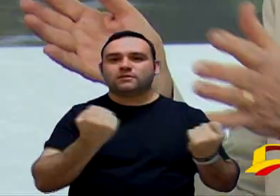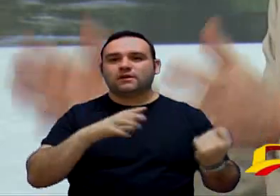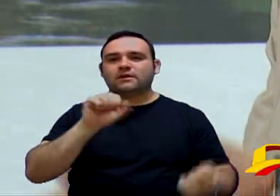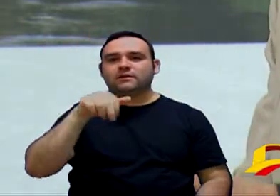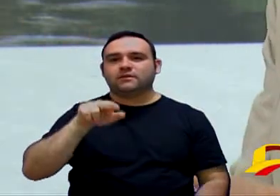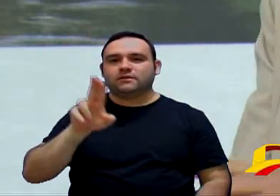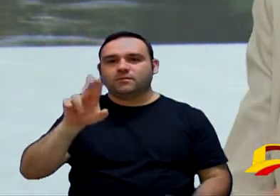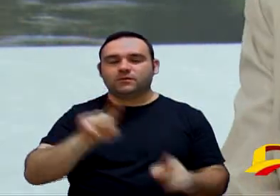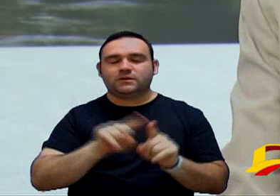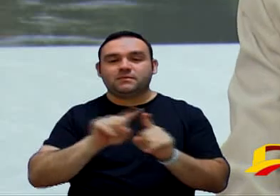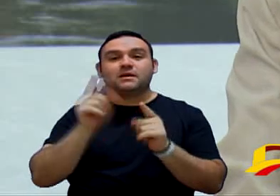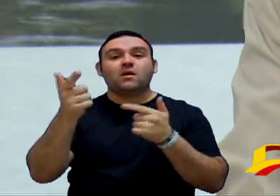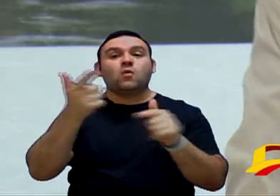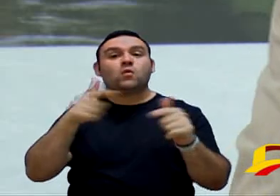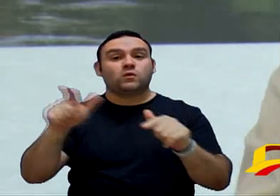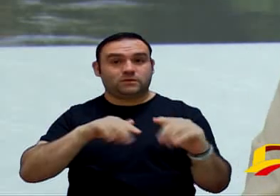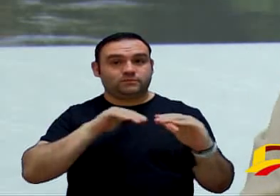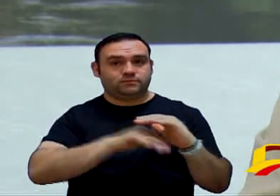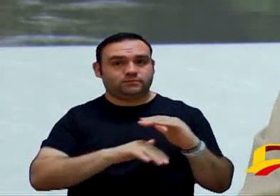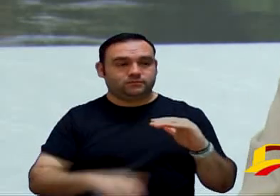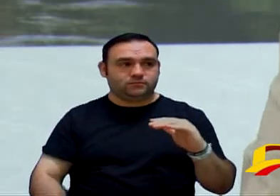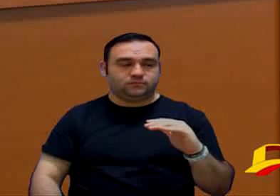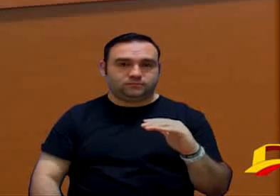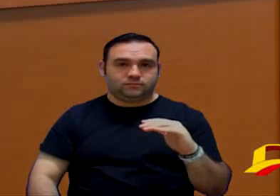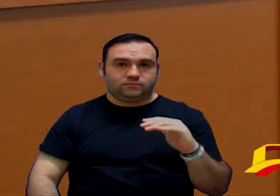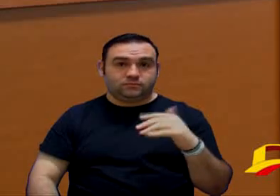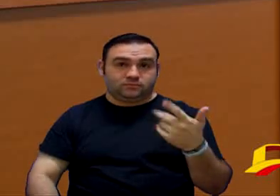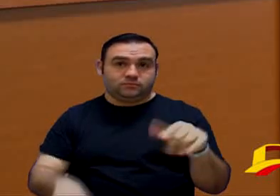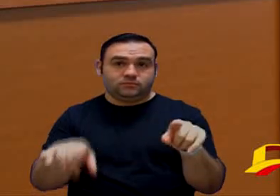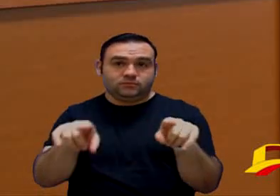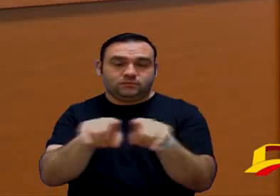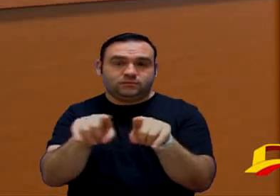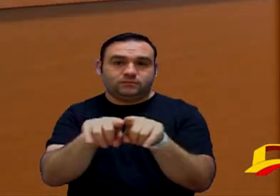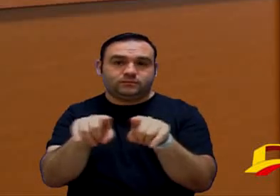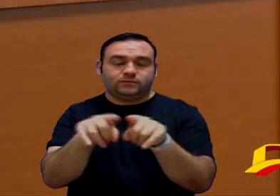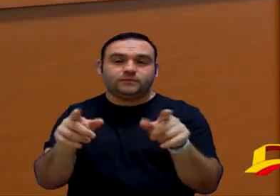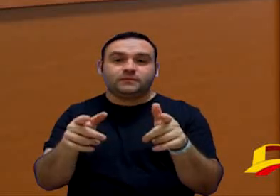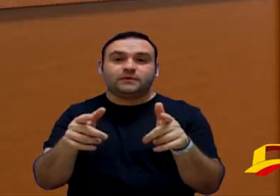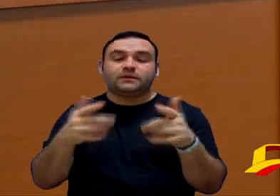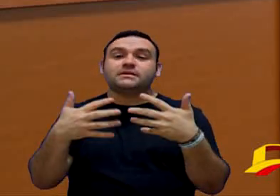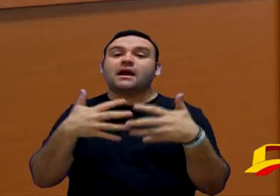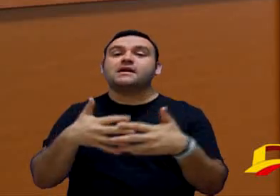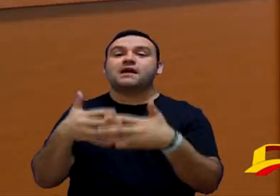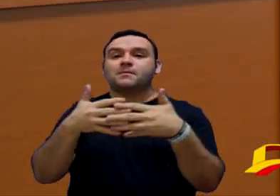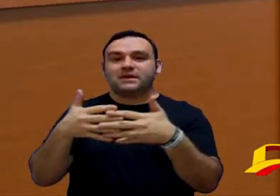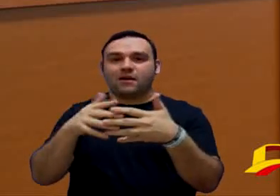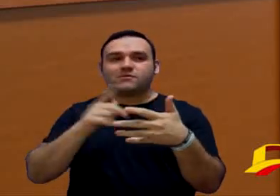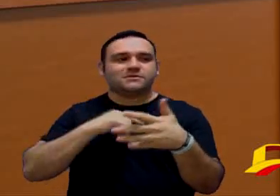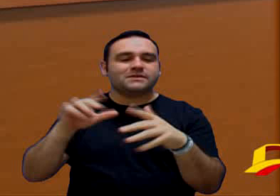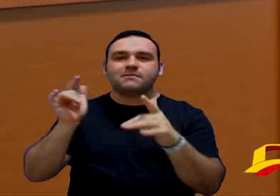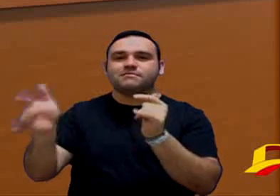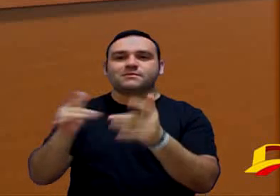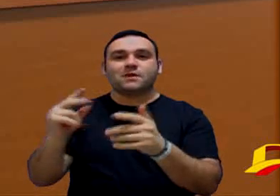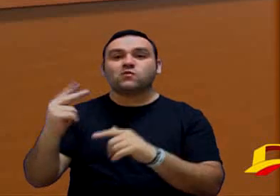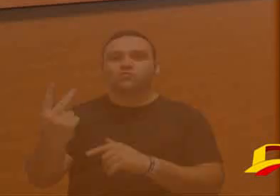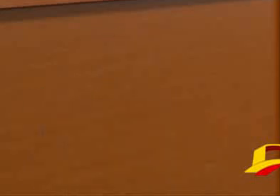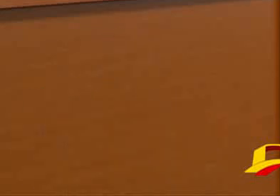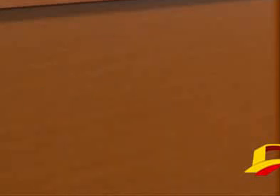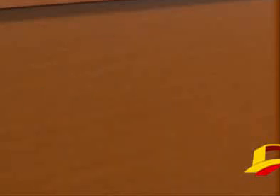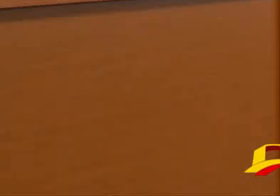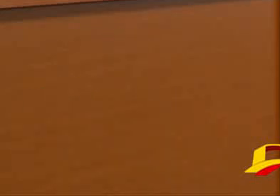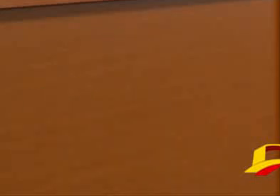SAMU as outras ambulâncias e também esses caminhões que estão ali parados os dois